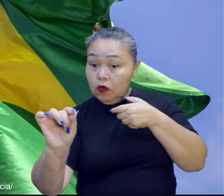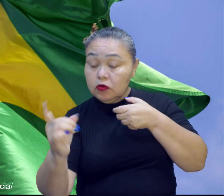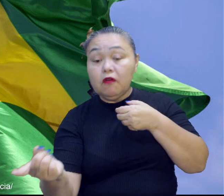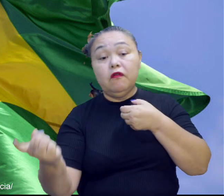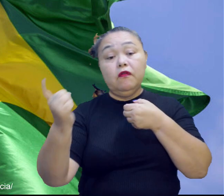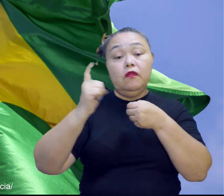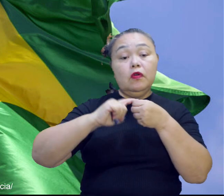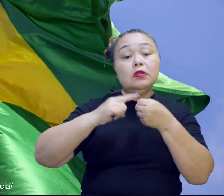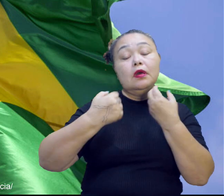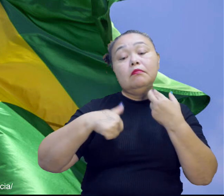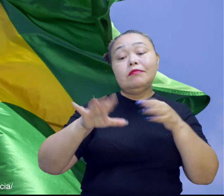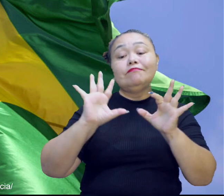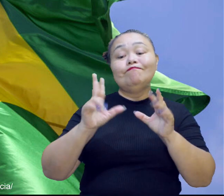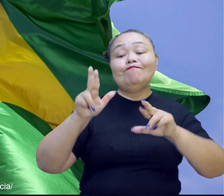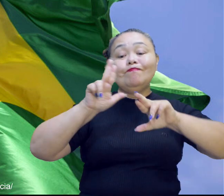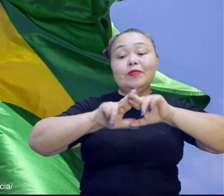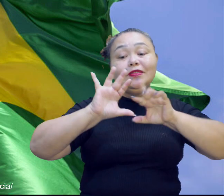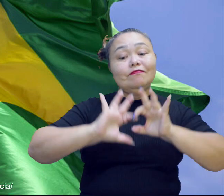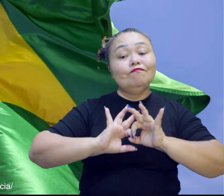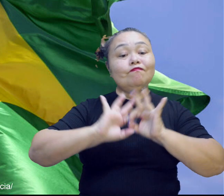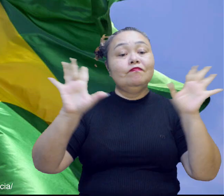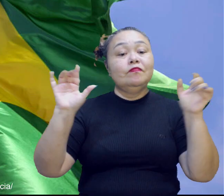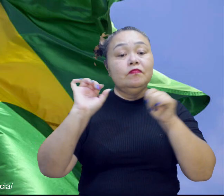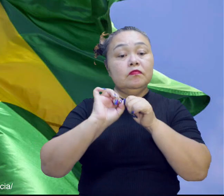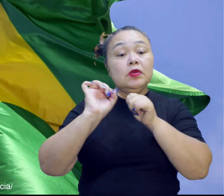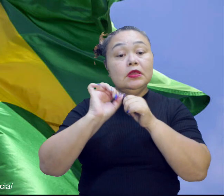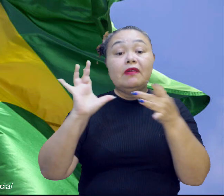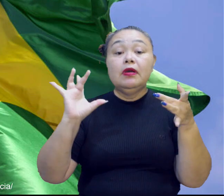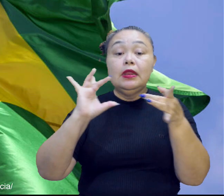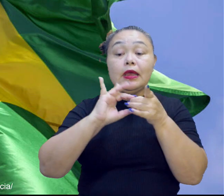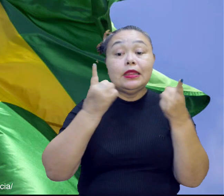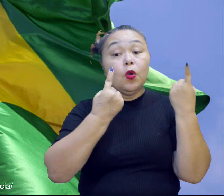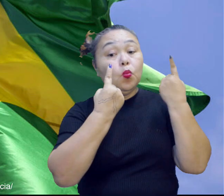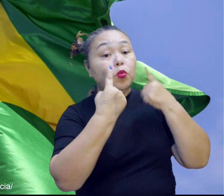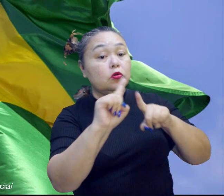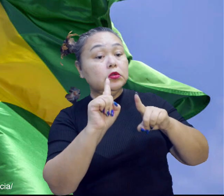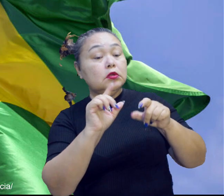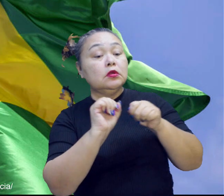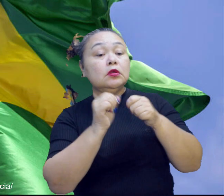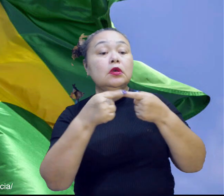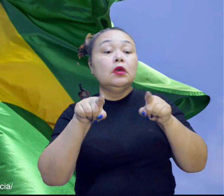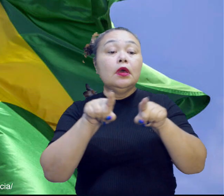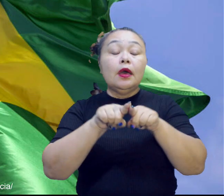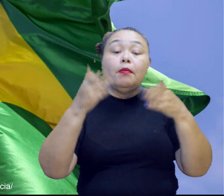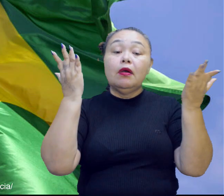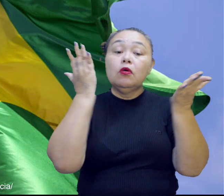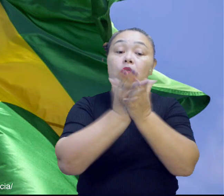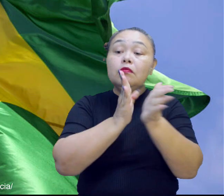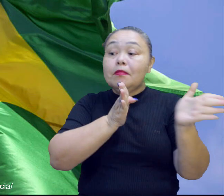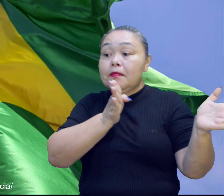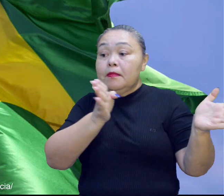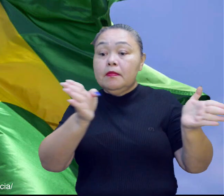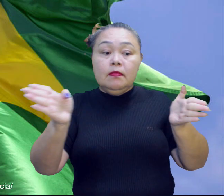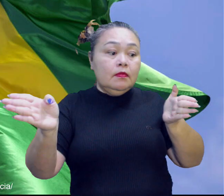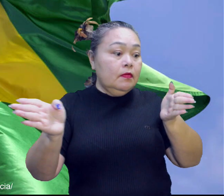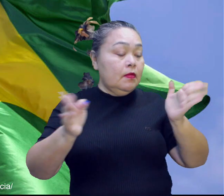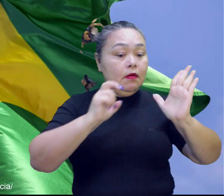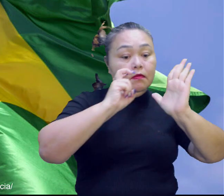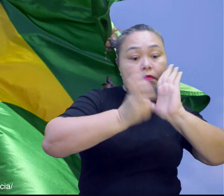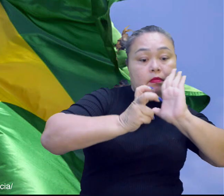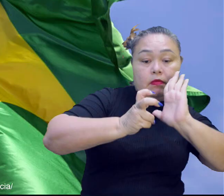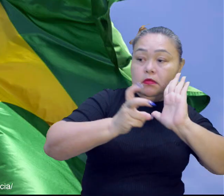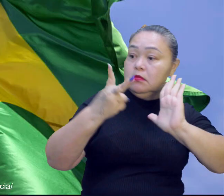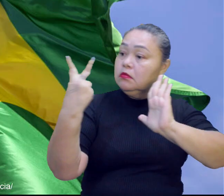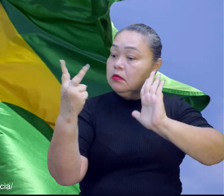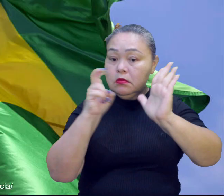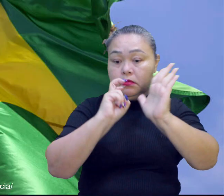libertação de presos ligados à oposição. Também vai trazer vai acabar com o bipartidarismo,